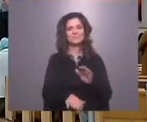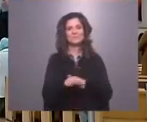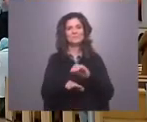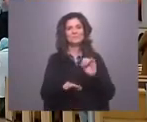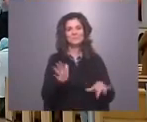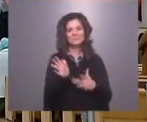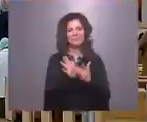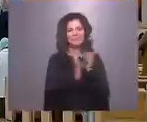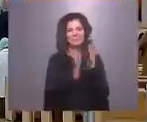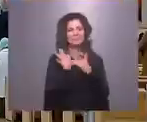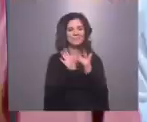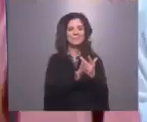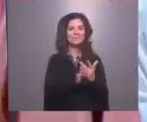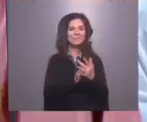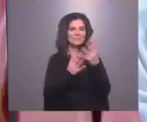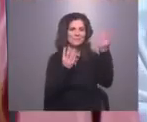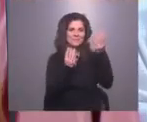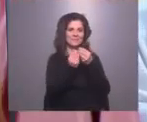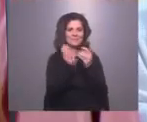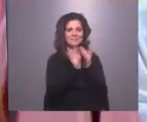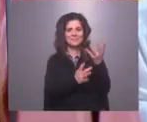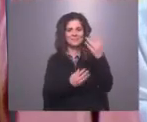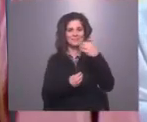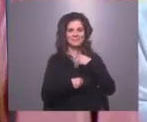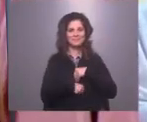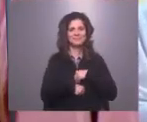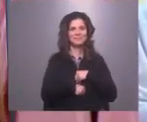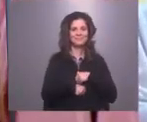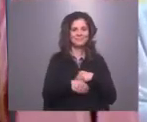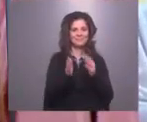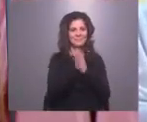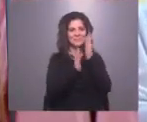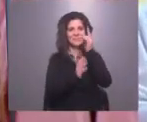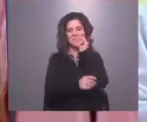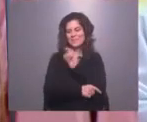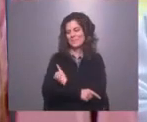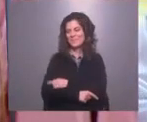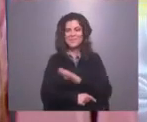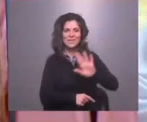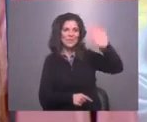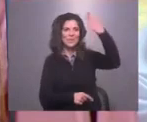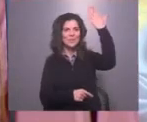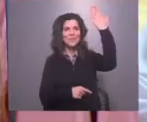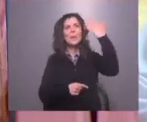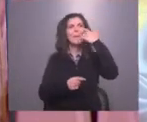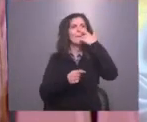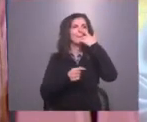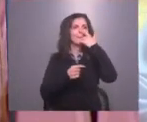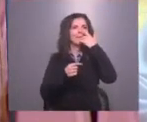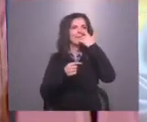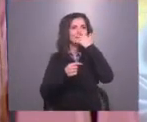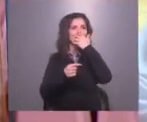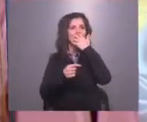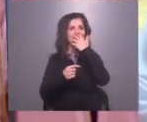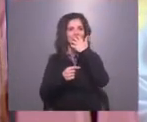Por Cristo, com Cristo, em Cristo, a vós, Deus Pai Todo-Poderoso, na